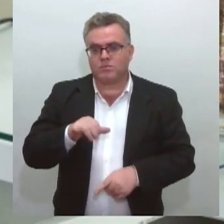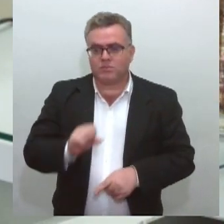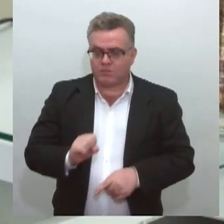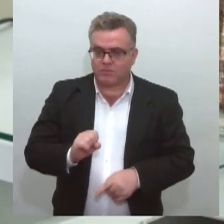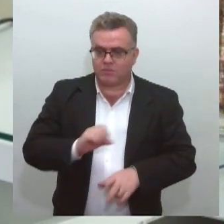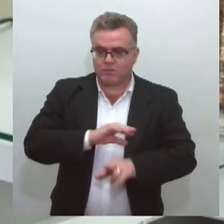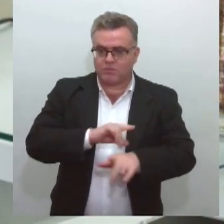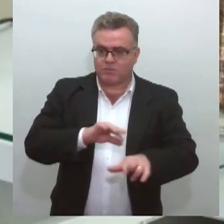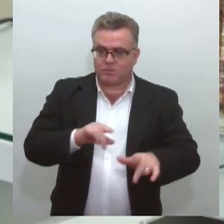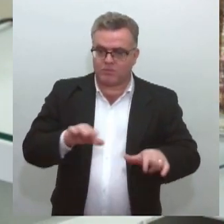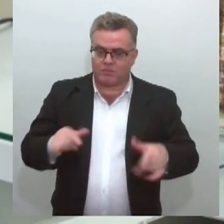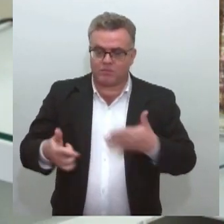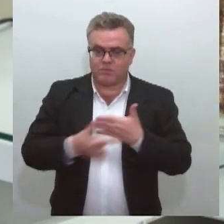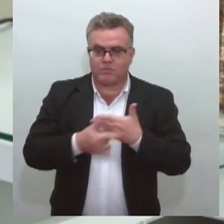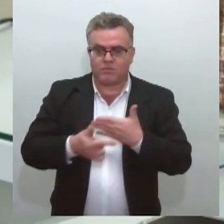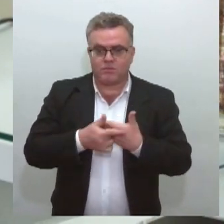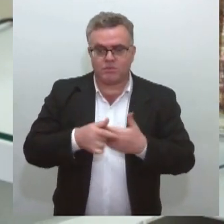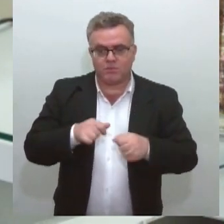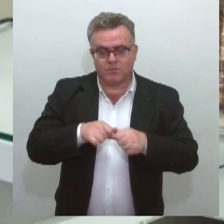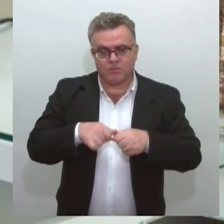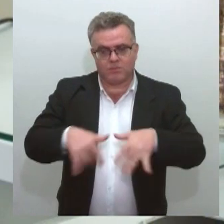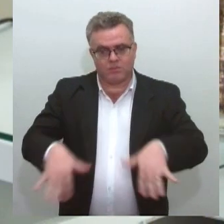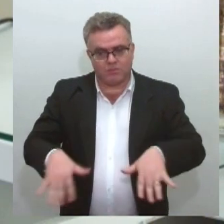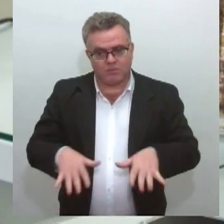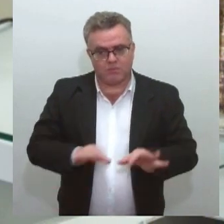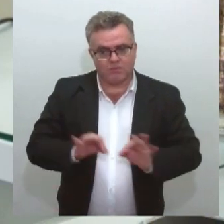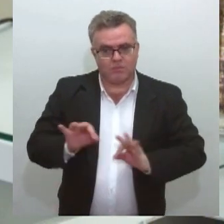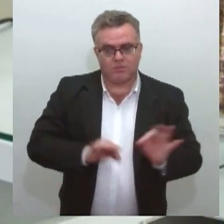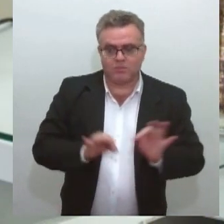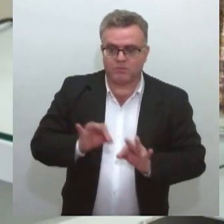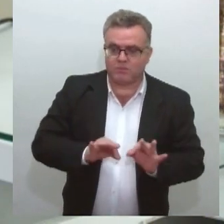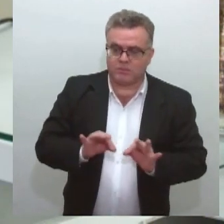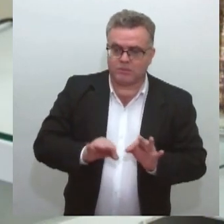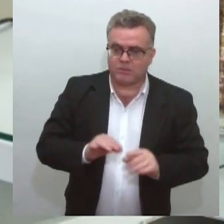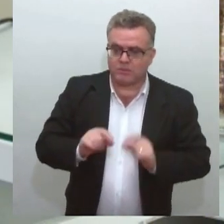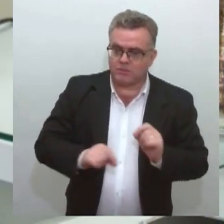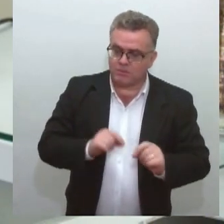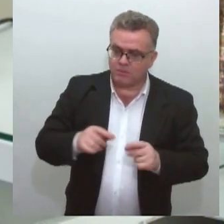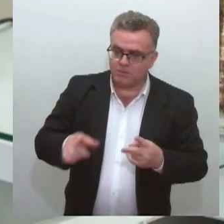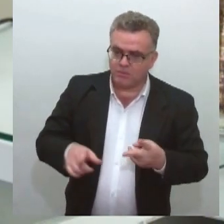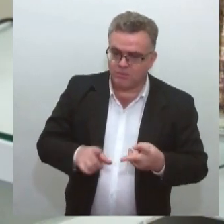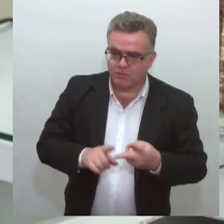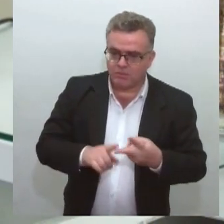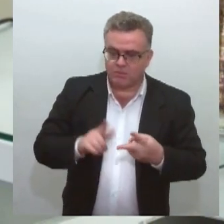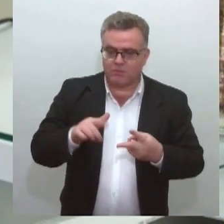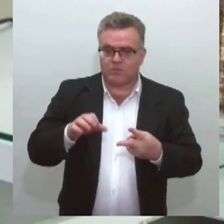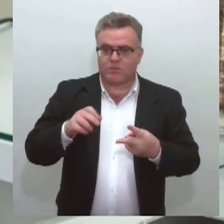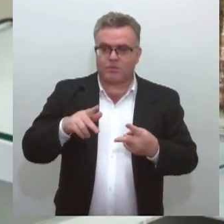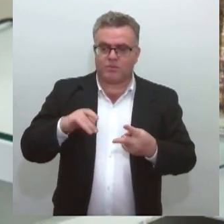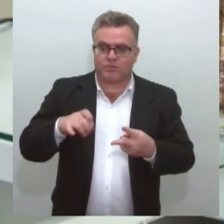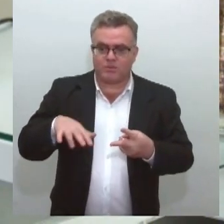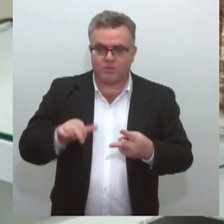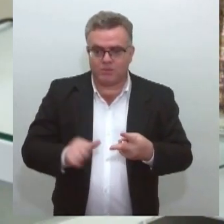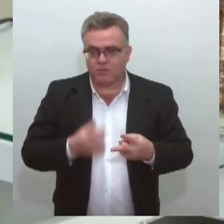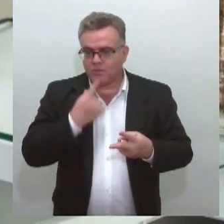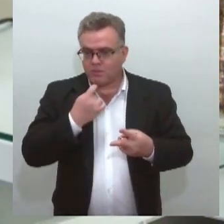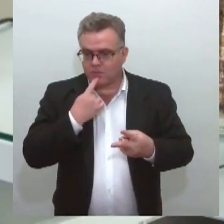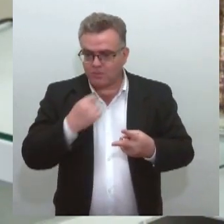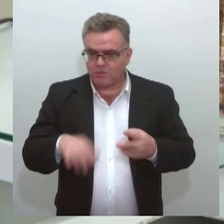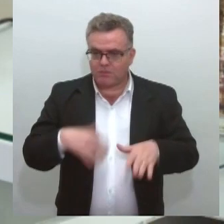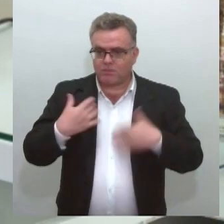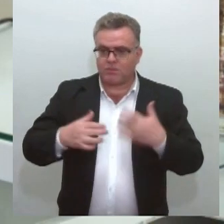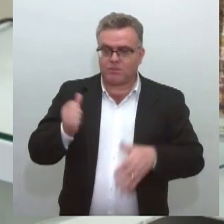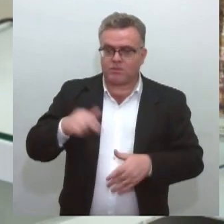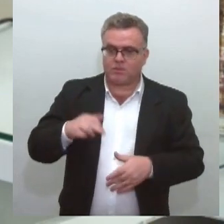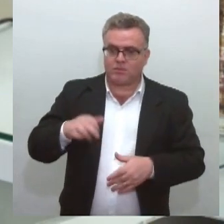funções. Ele regula a produção dos glóbulos vermelhos e da anemia, então a gente trata a anemia se der.